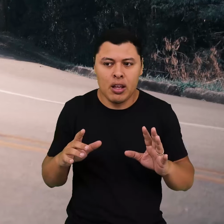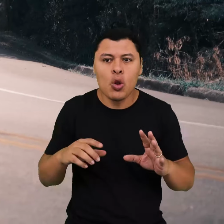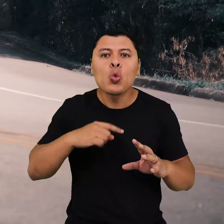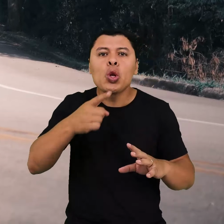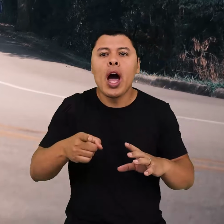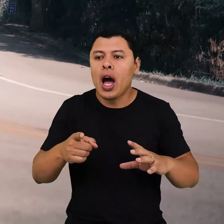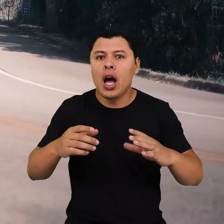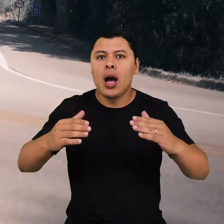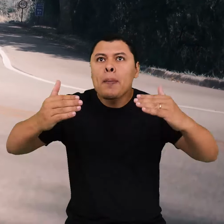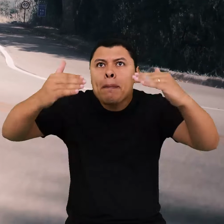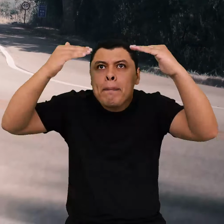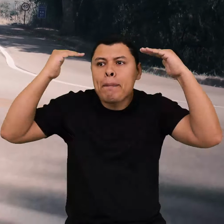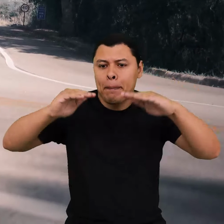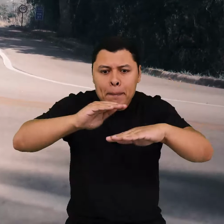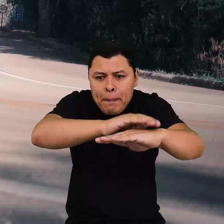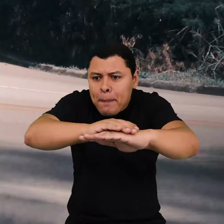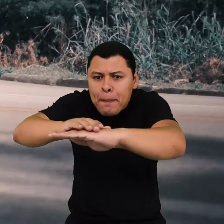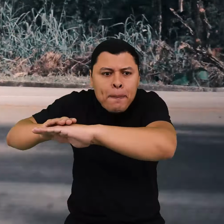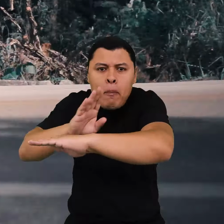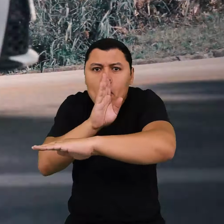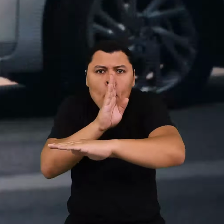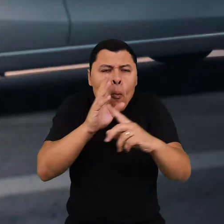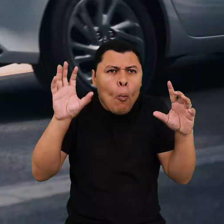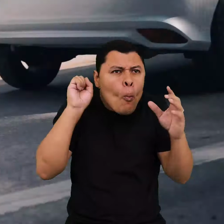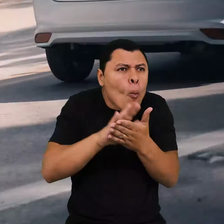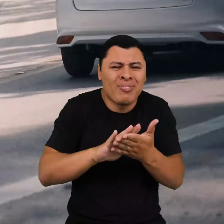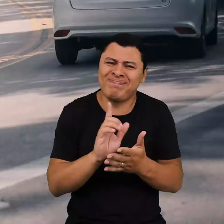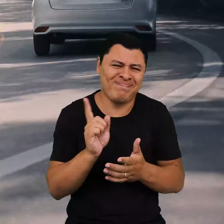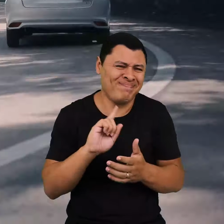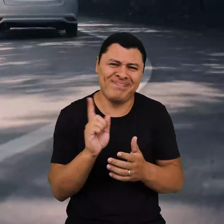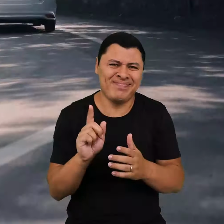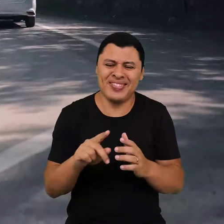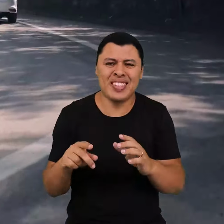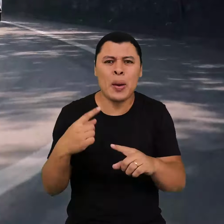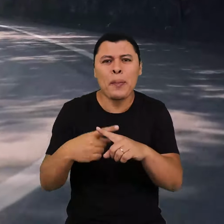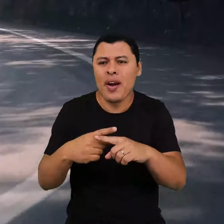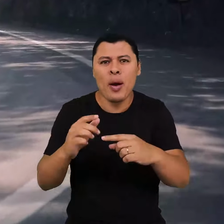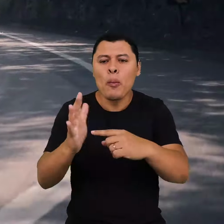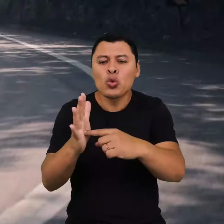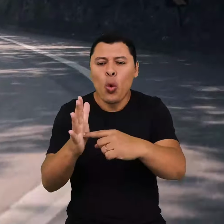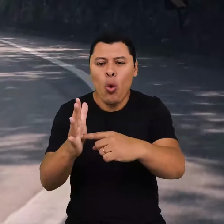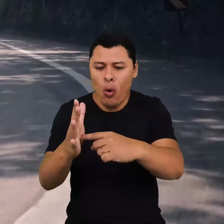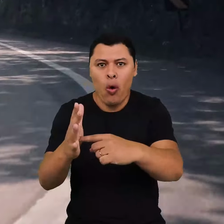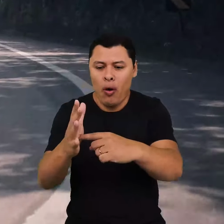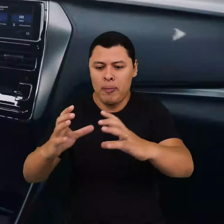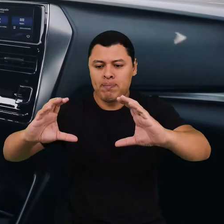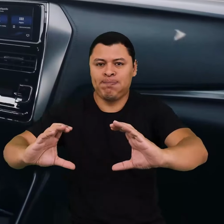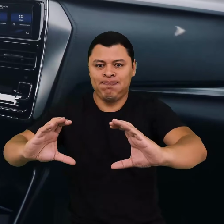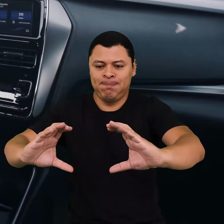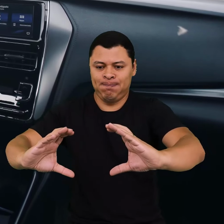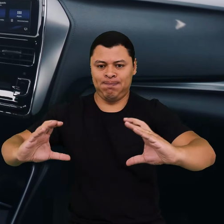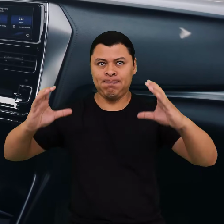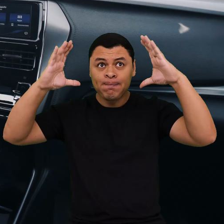acústico que resolva isso, né? O motor trabalhando, ele está integrado ali à carroceria, né? Por meio dos coxins, então reverbera, não adianta. Então